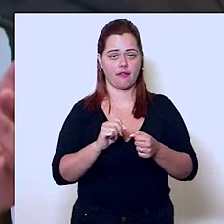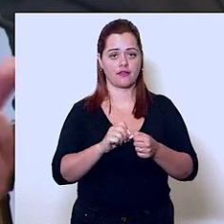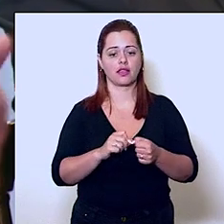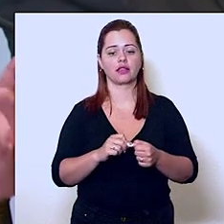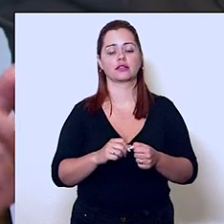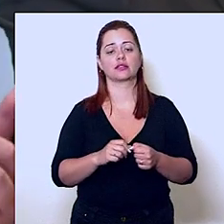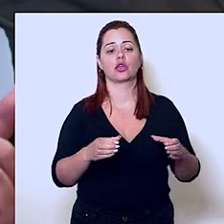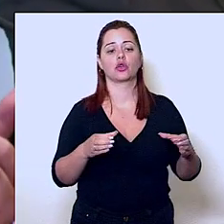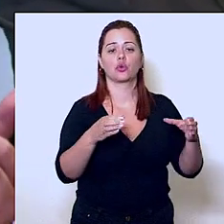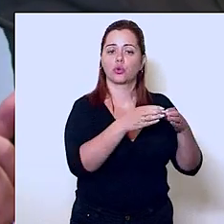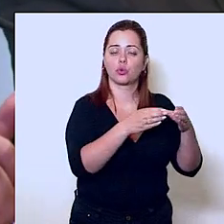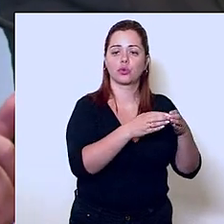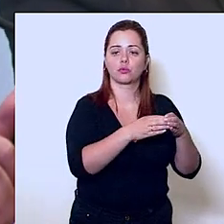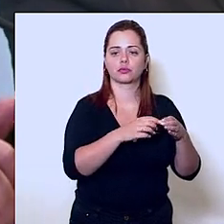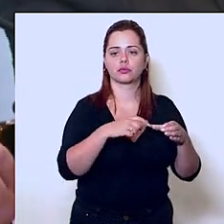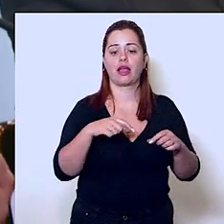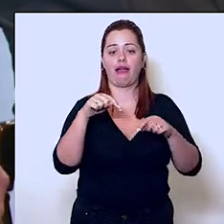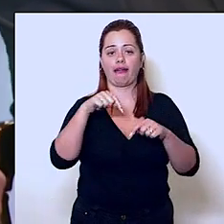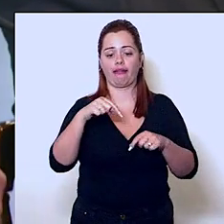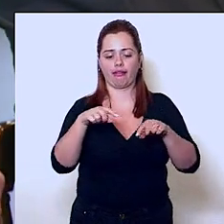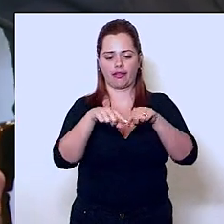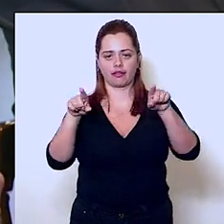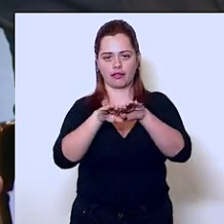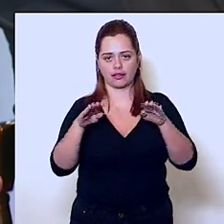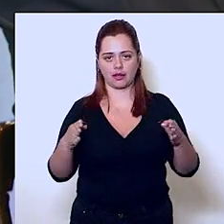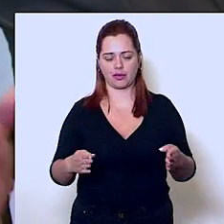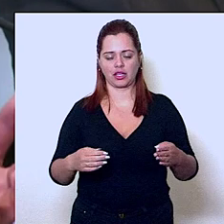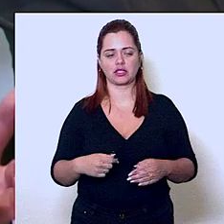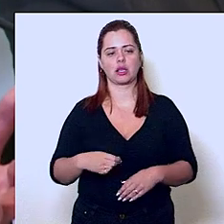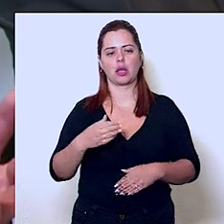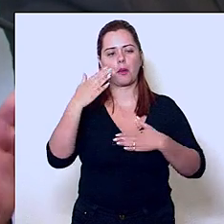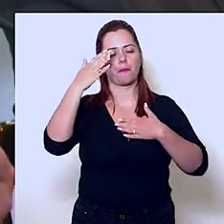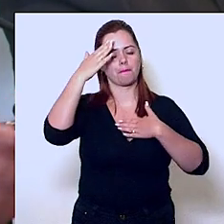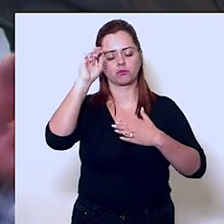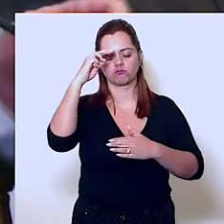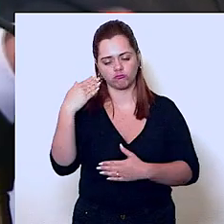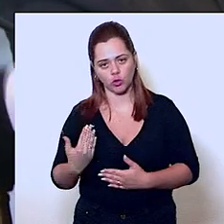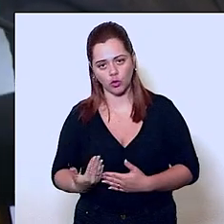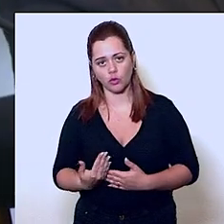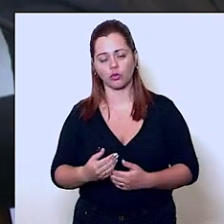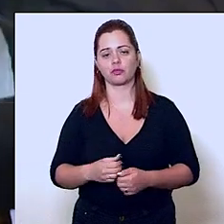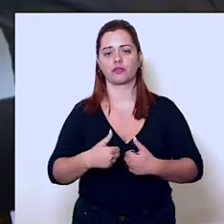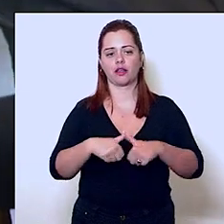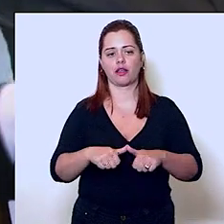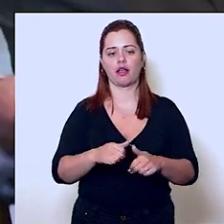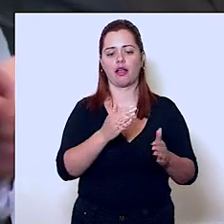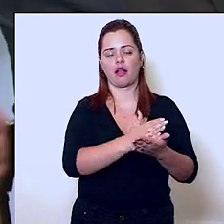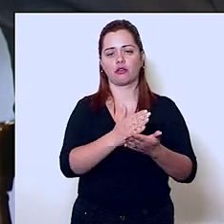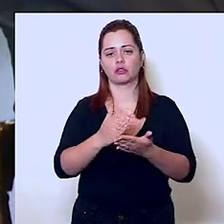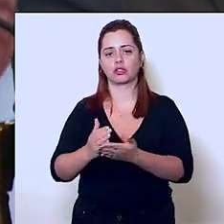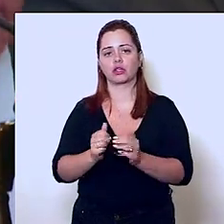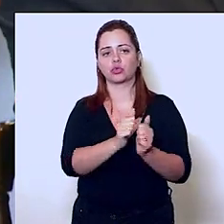nesta mesa, para mim é um privilégio poder dizer que estou ao lado aqui do embaixador Marcelo Jardim, do embaixador Pedro Luiz